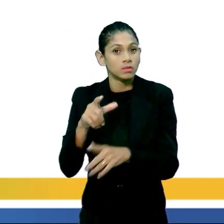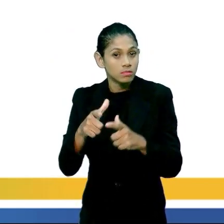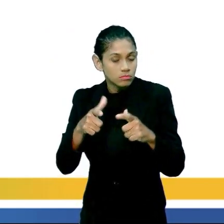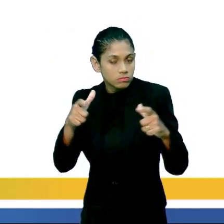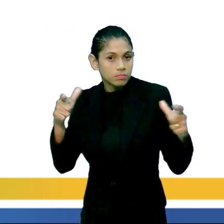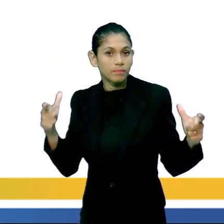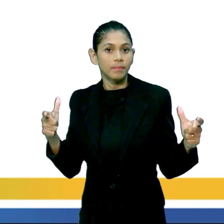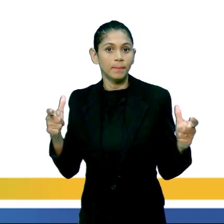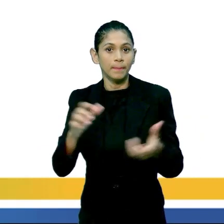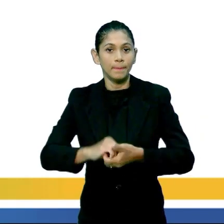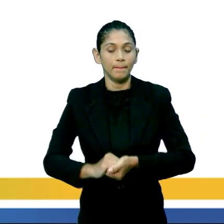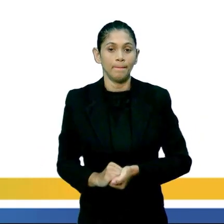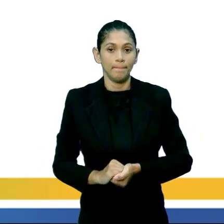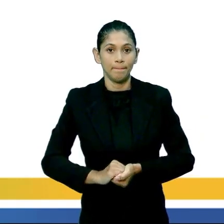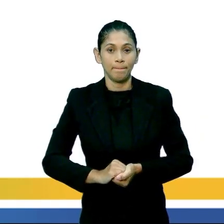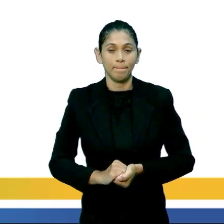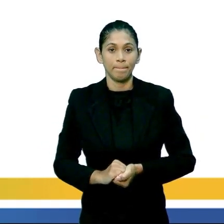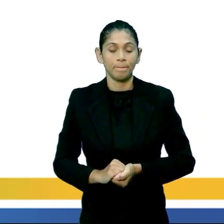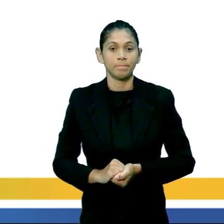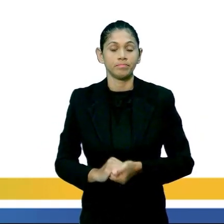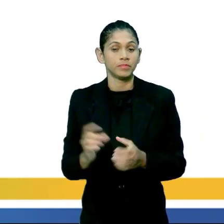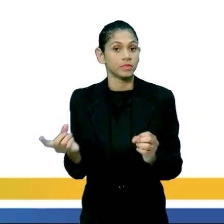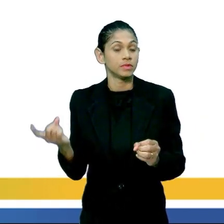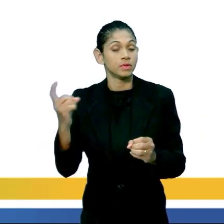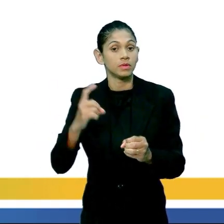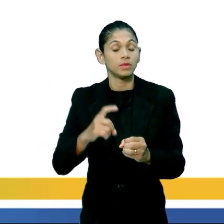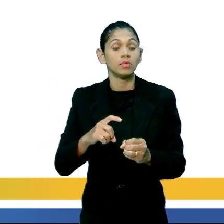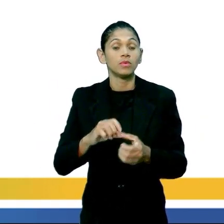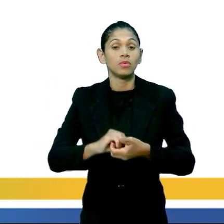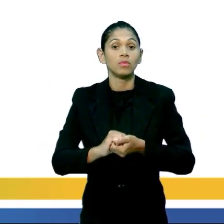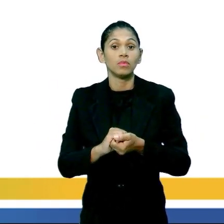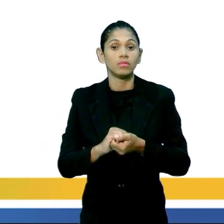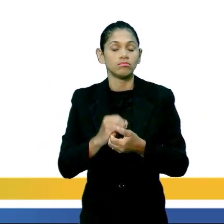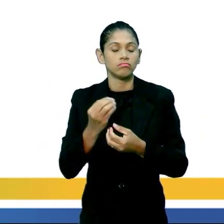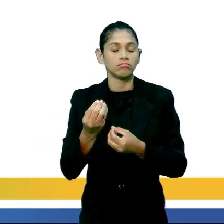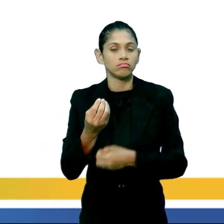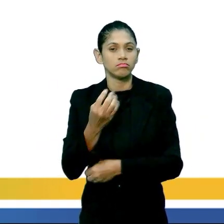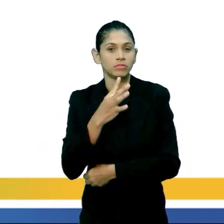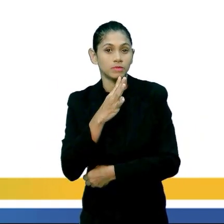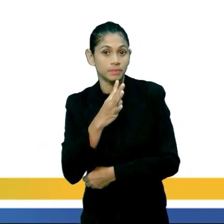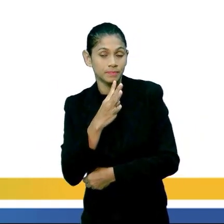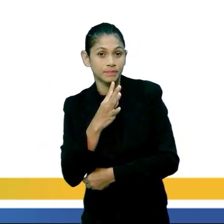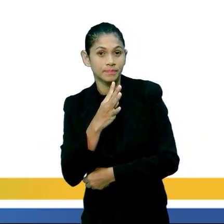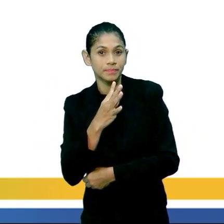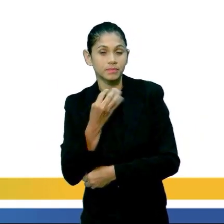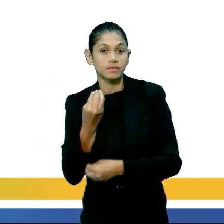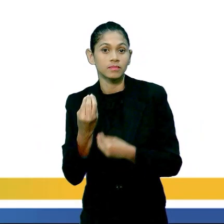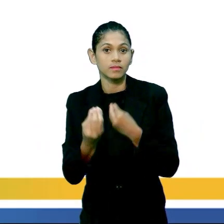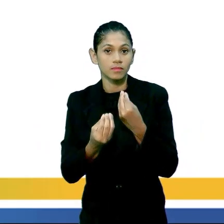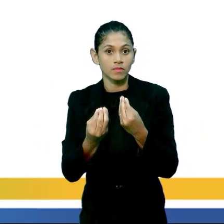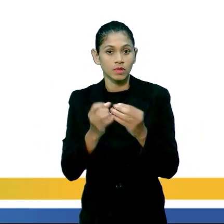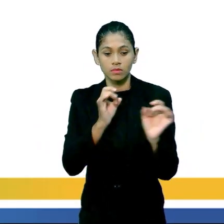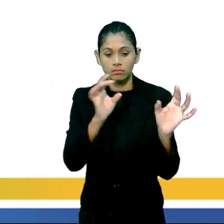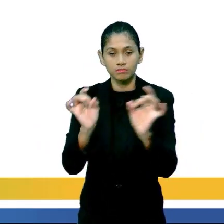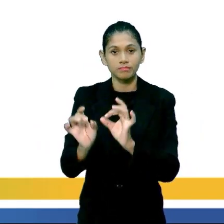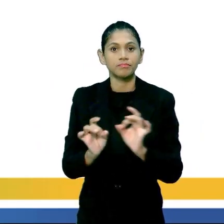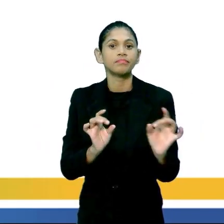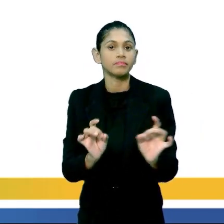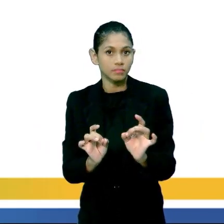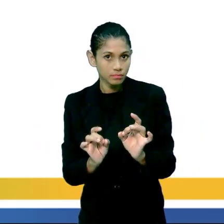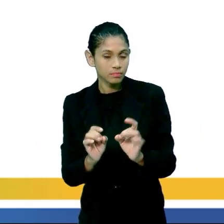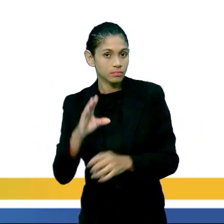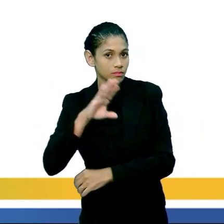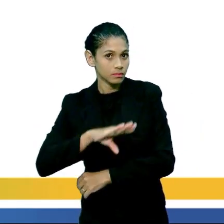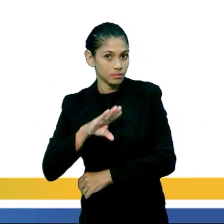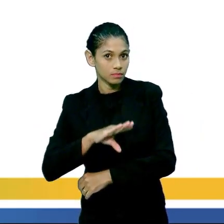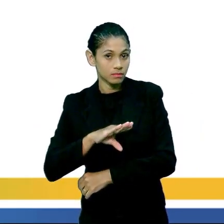atividades econômicas do Brasil, elas eram completamente voltadas para atender às necessidades do mercantilismo português, né?